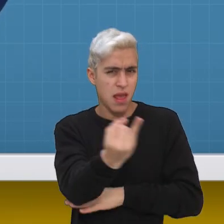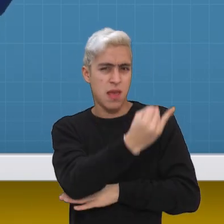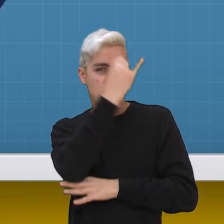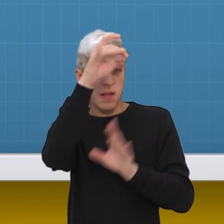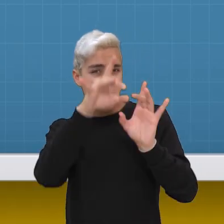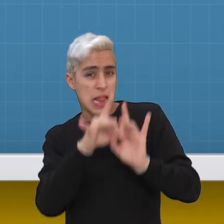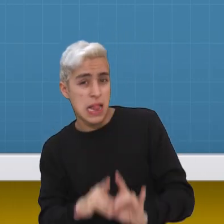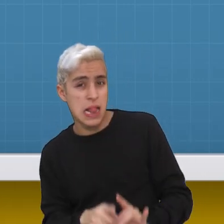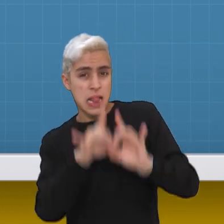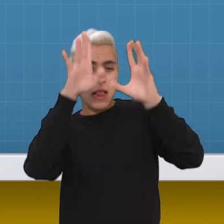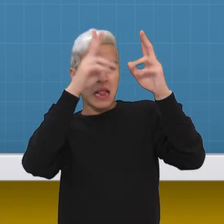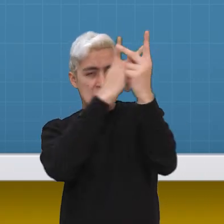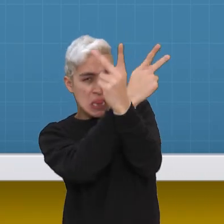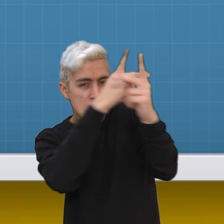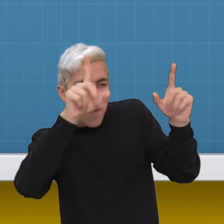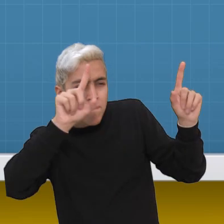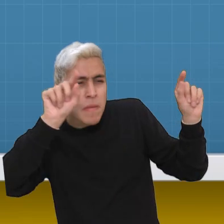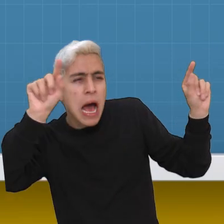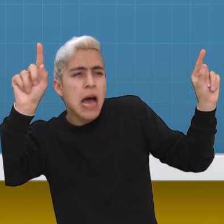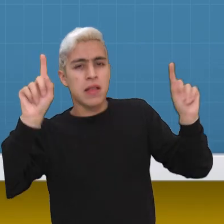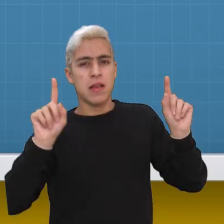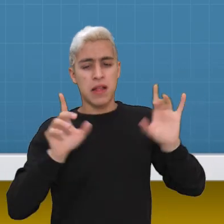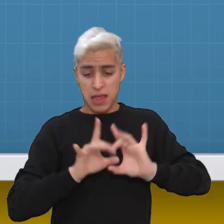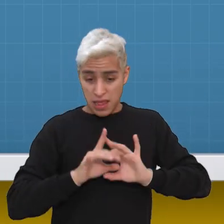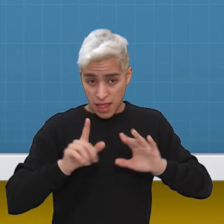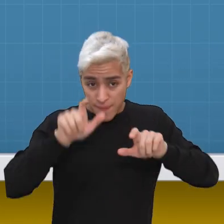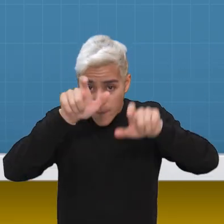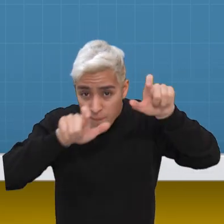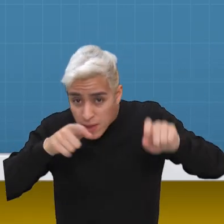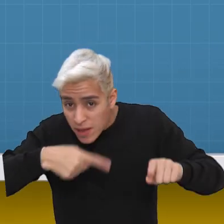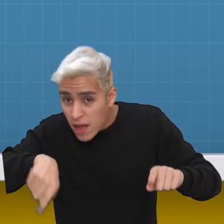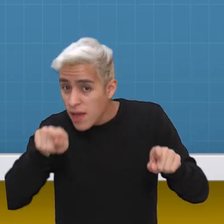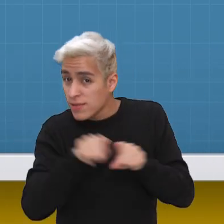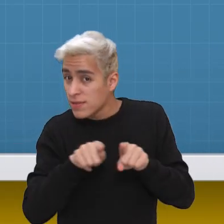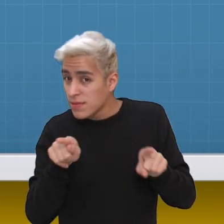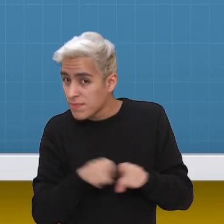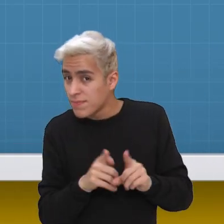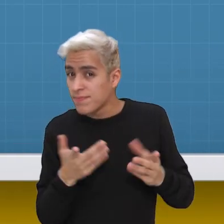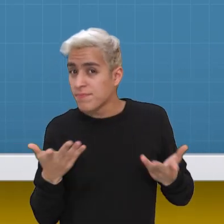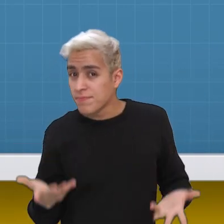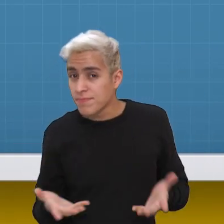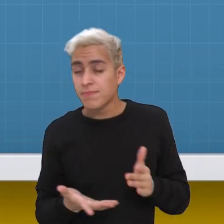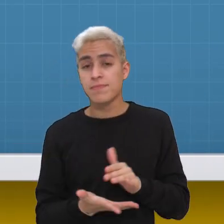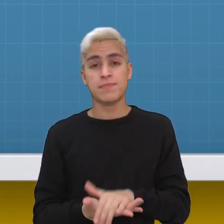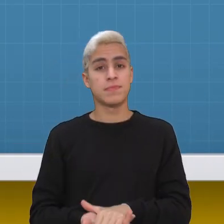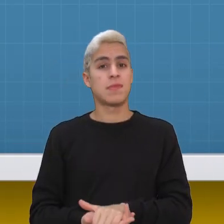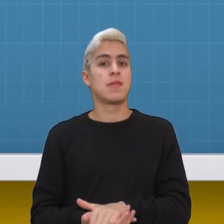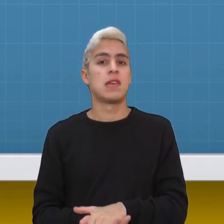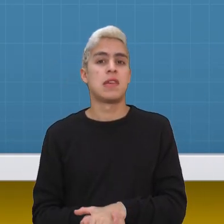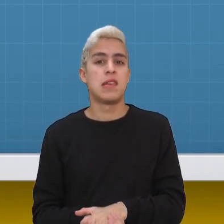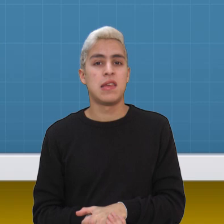importante liberdade aos pássaros e liberdade às pessoas também?